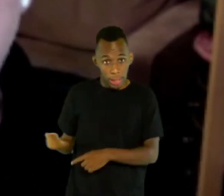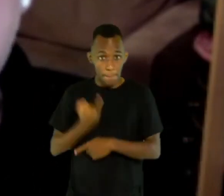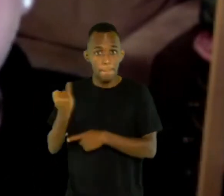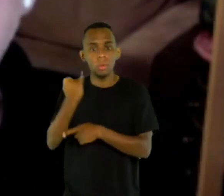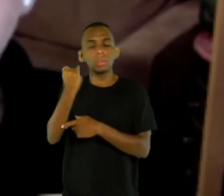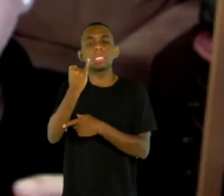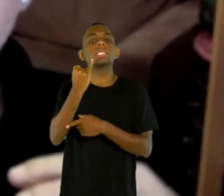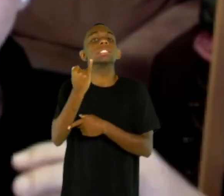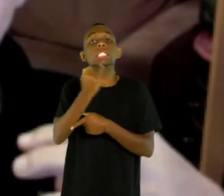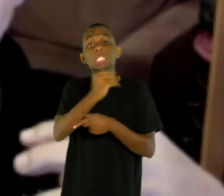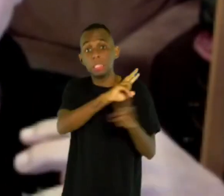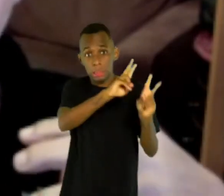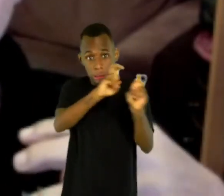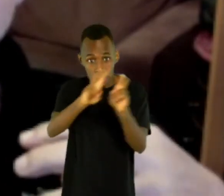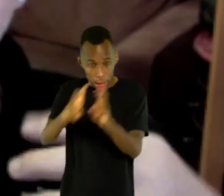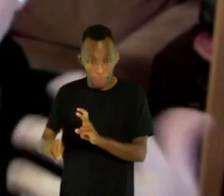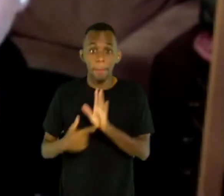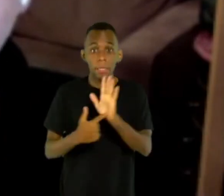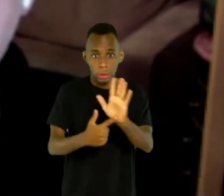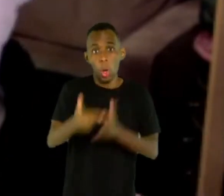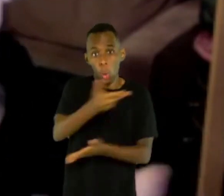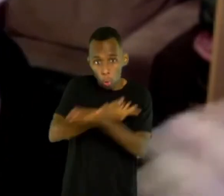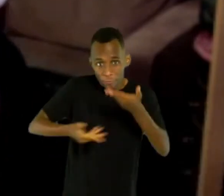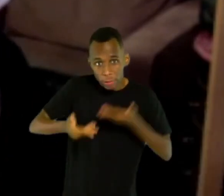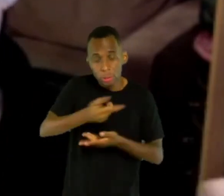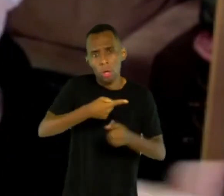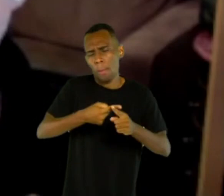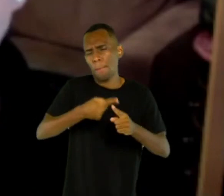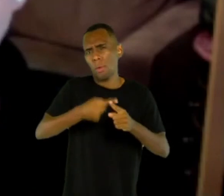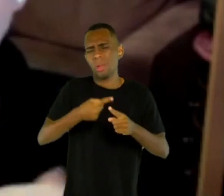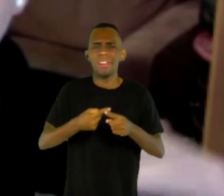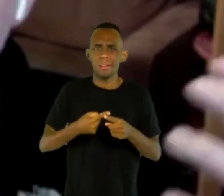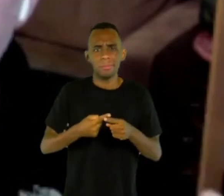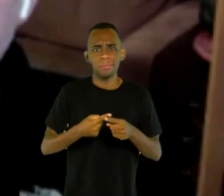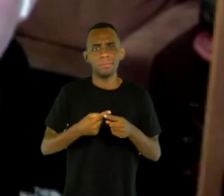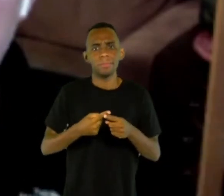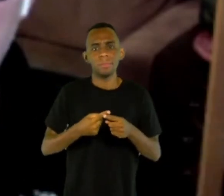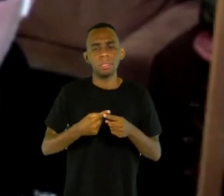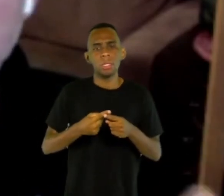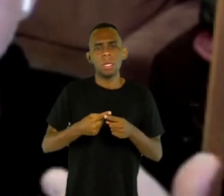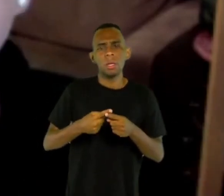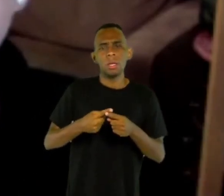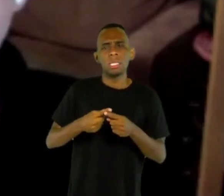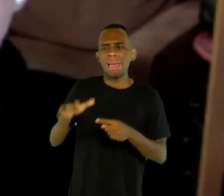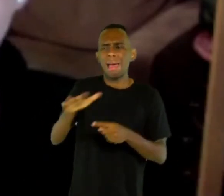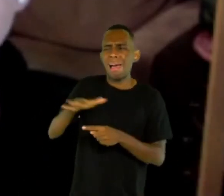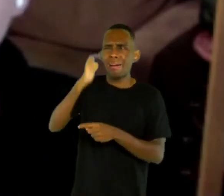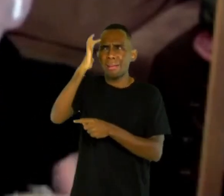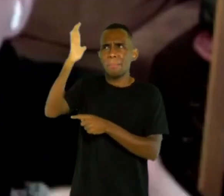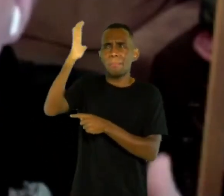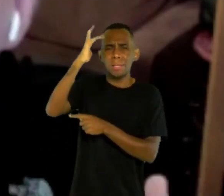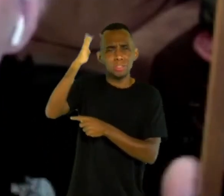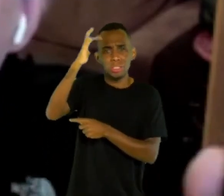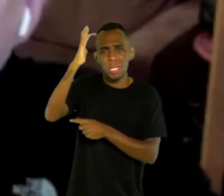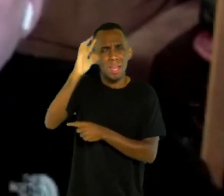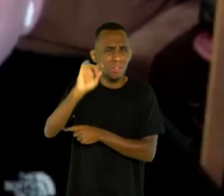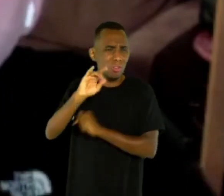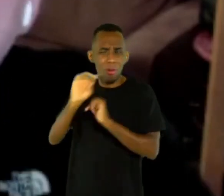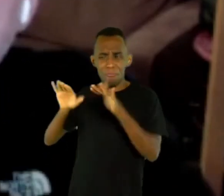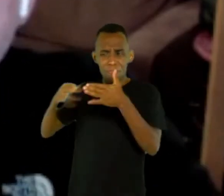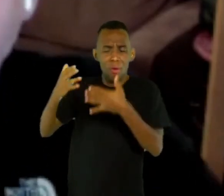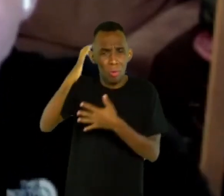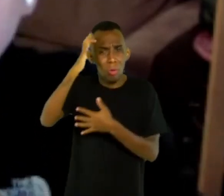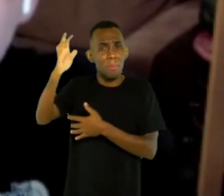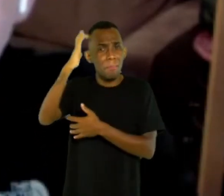dessas questões, porque, ao contrário da não ficção, quando você faz isso pela ficção, você um